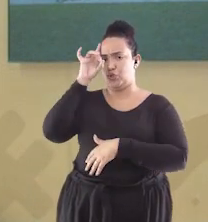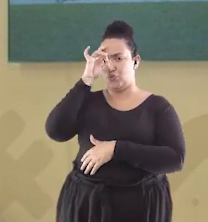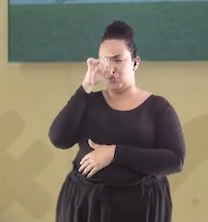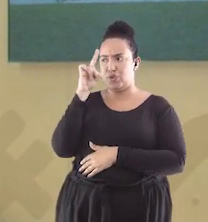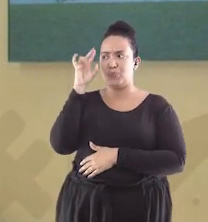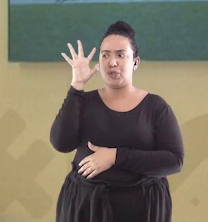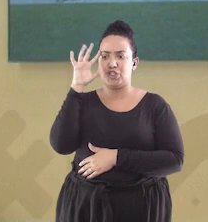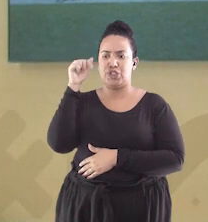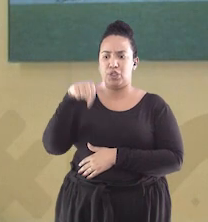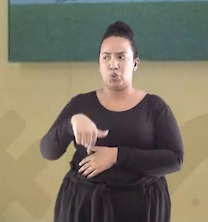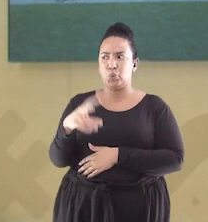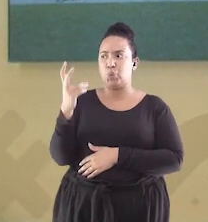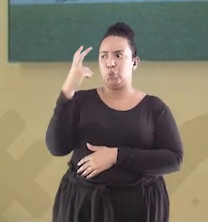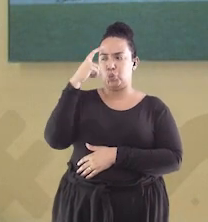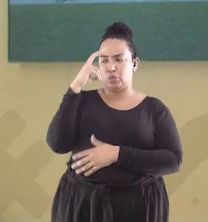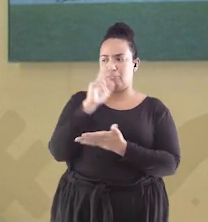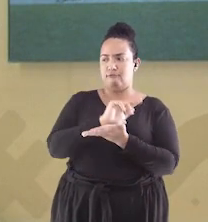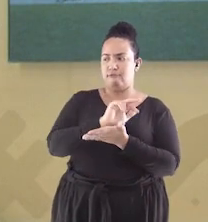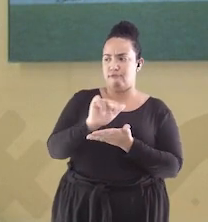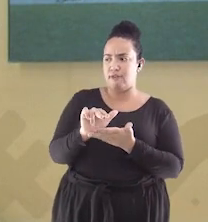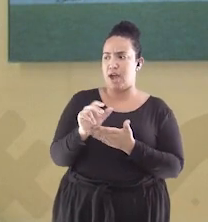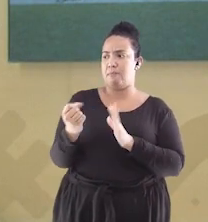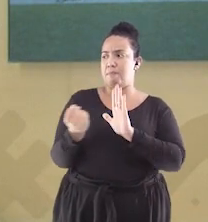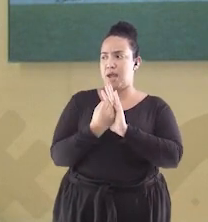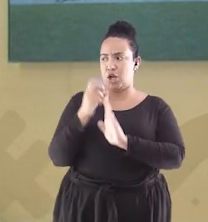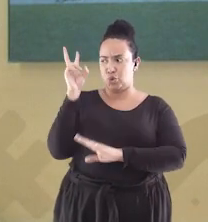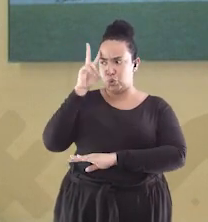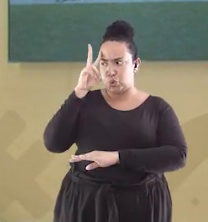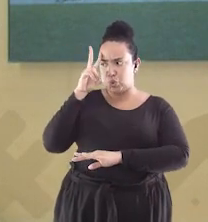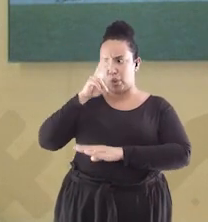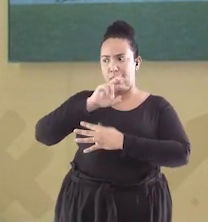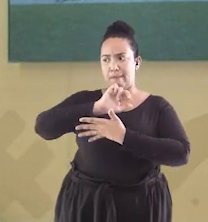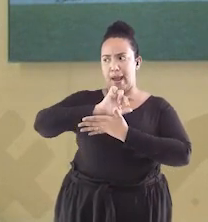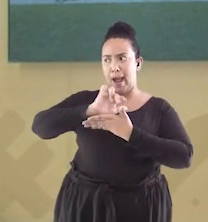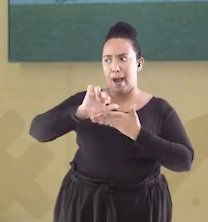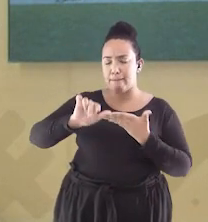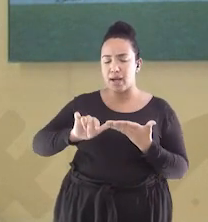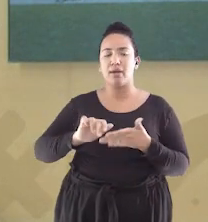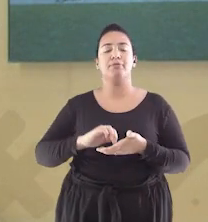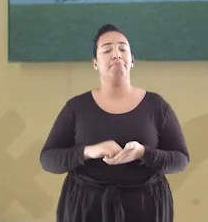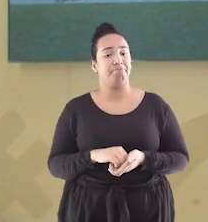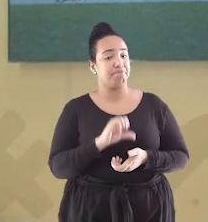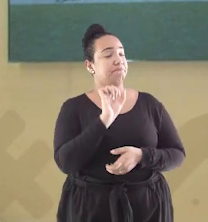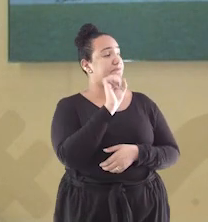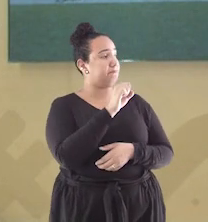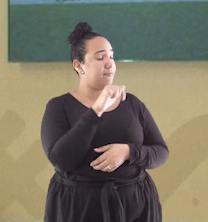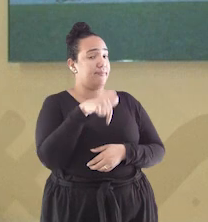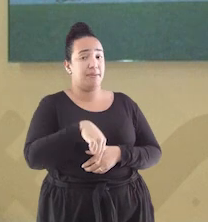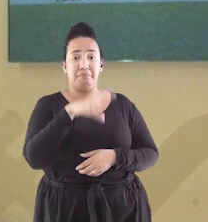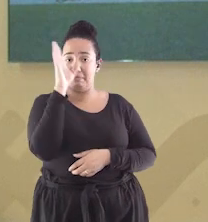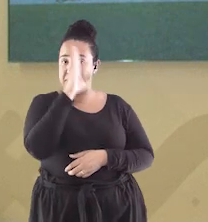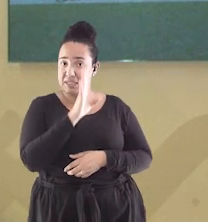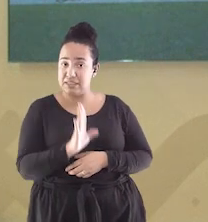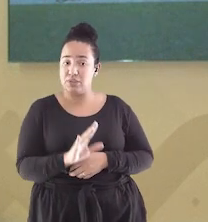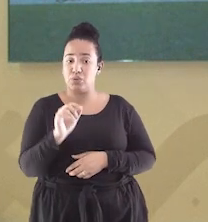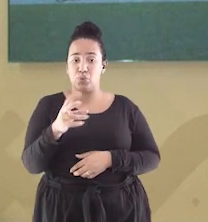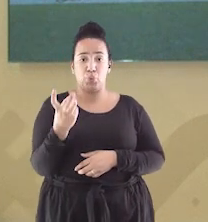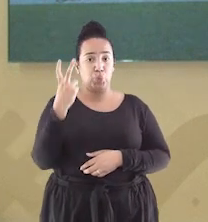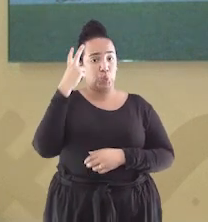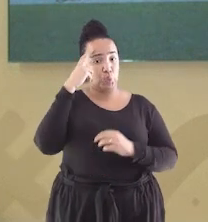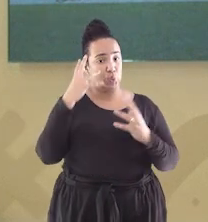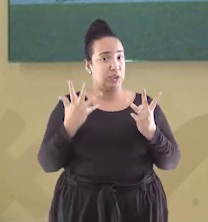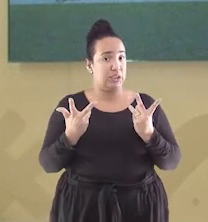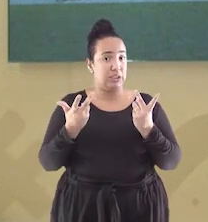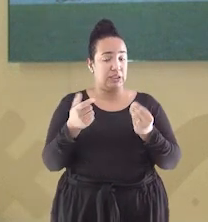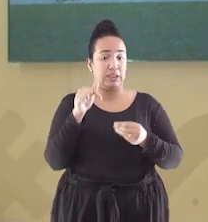de manifestações culturais e bens históricos que temos. Sim, o Brasil tem uma cultura muito rica e o IPHAN